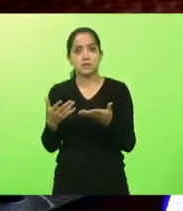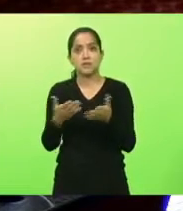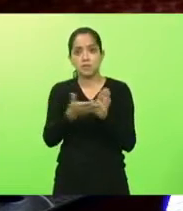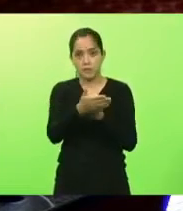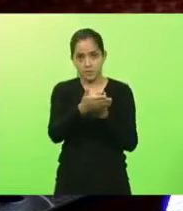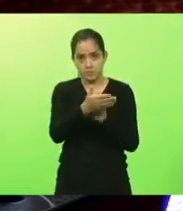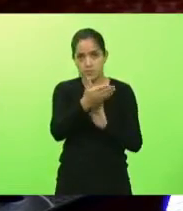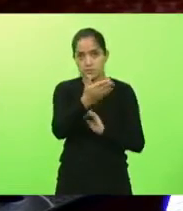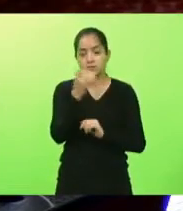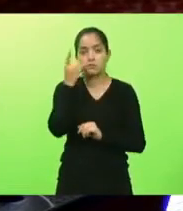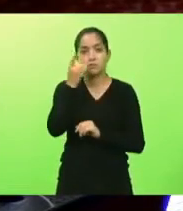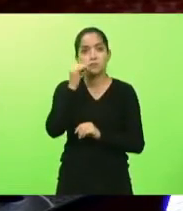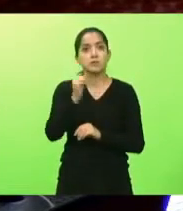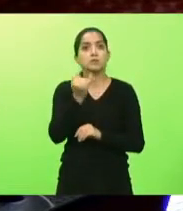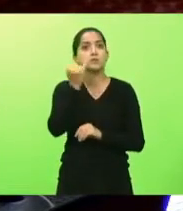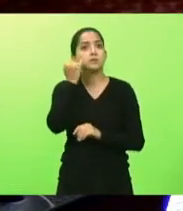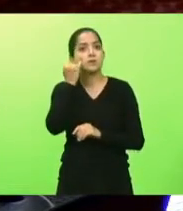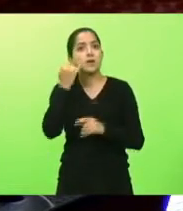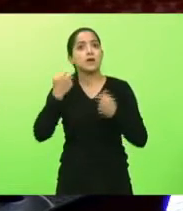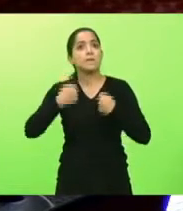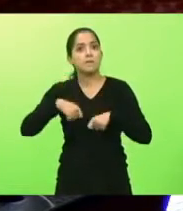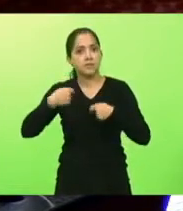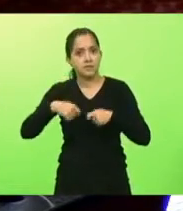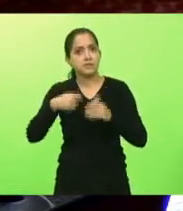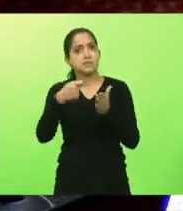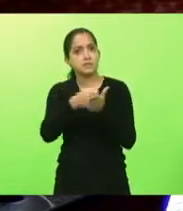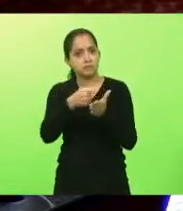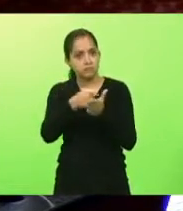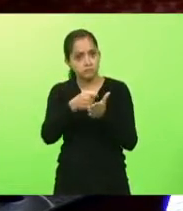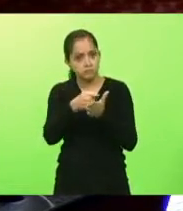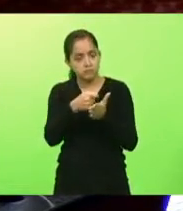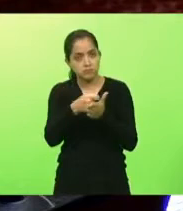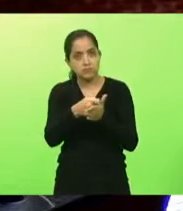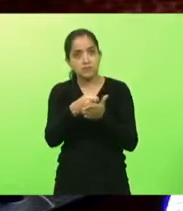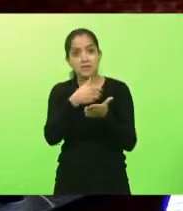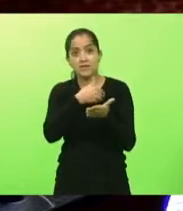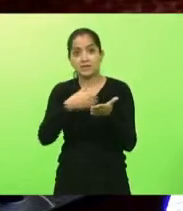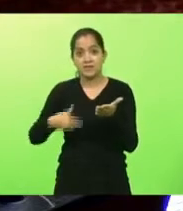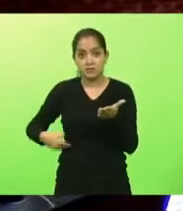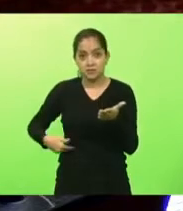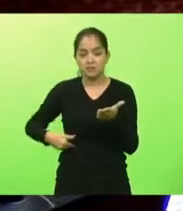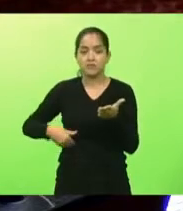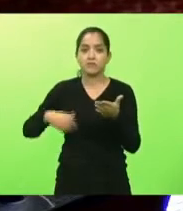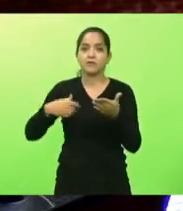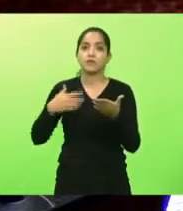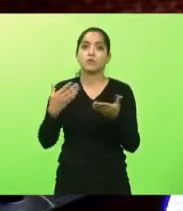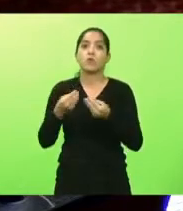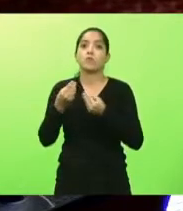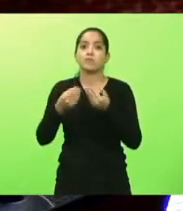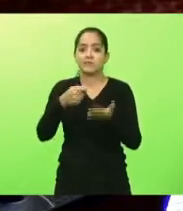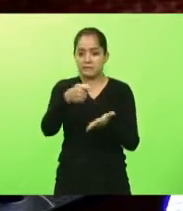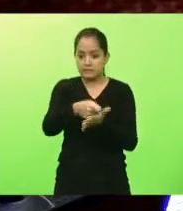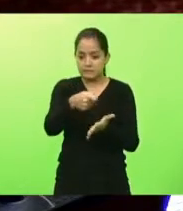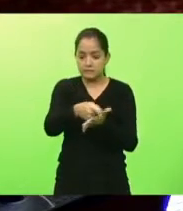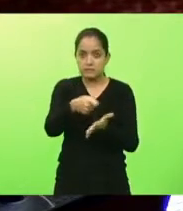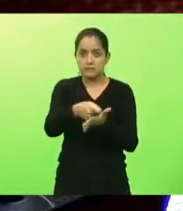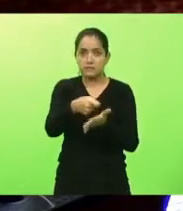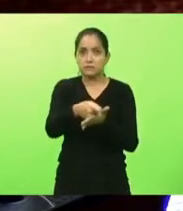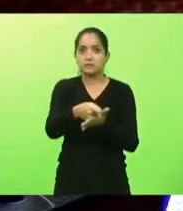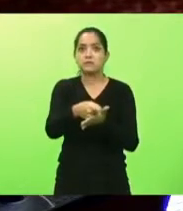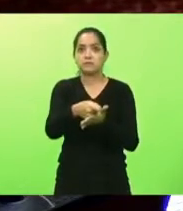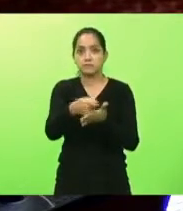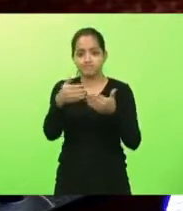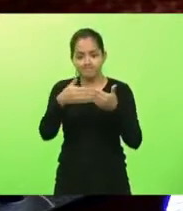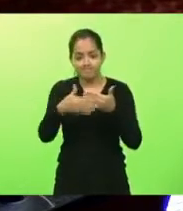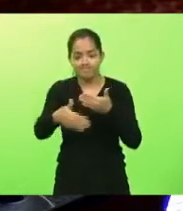assim mesmo que a gente tem que trabalhar, a gente pegou muito tarde isso aí, que esse governo funciona na base do cacete e vai funcionar daqui para frente, quer queira,